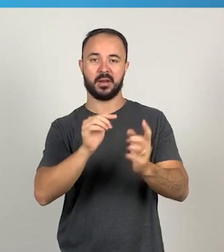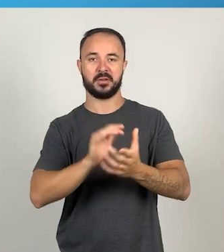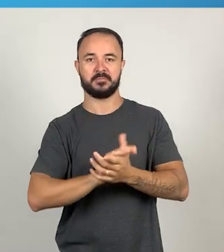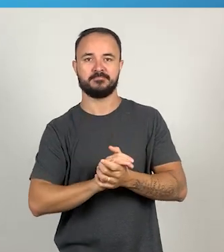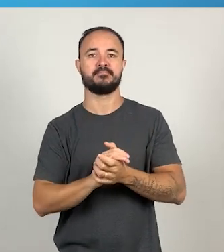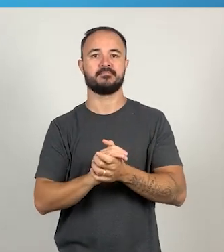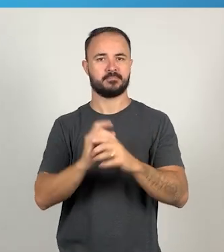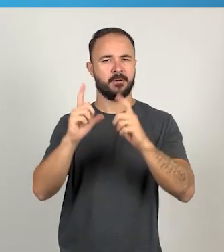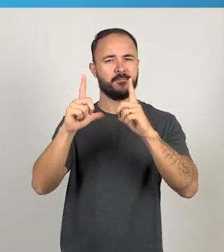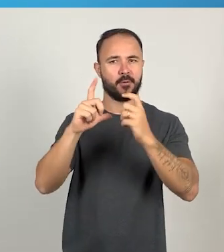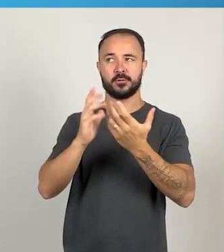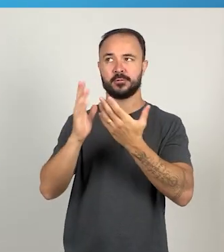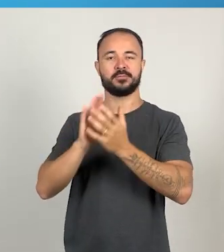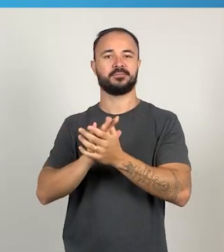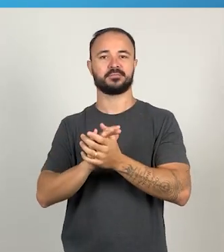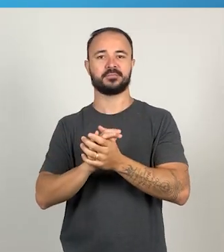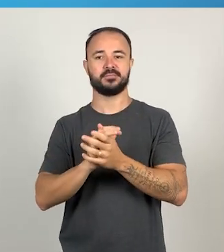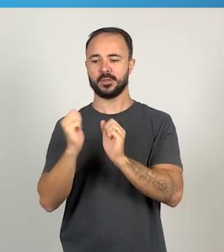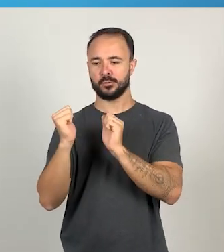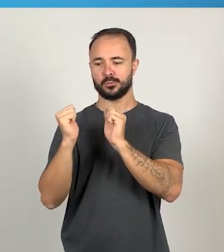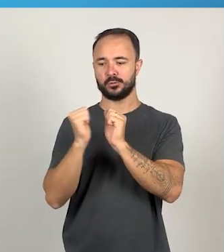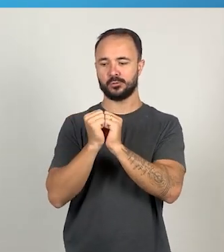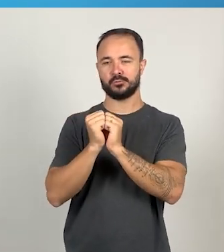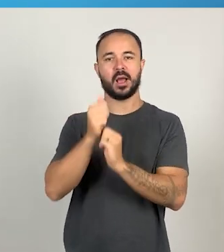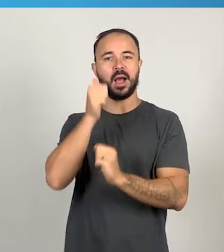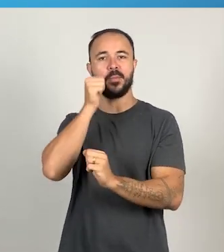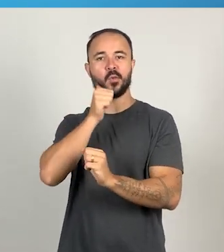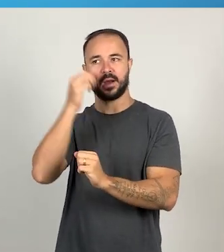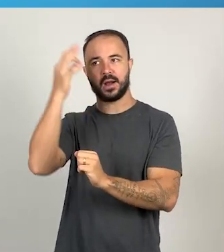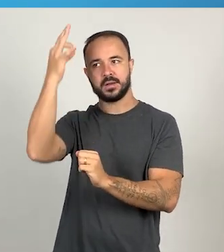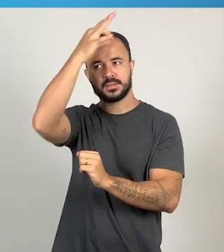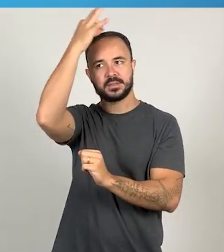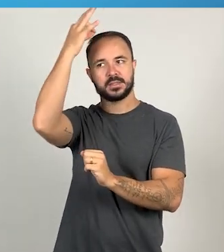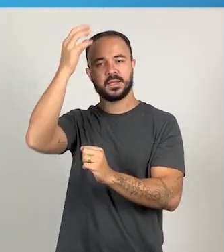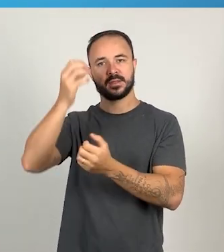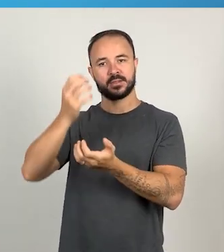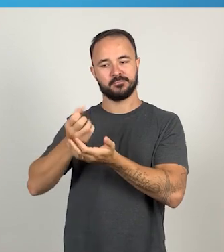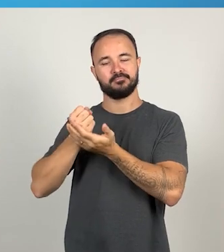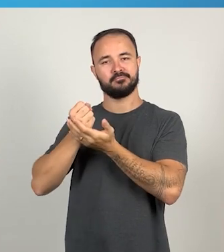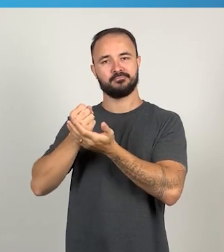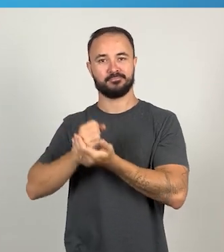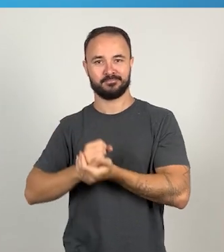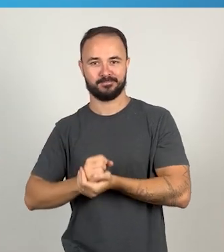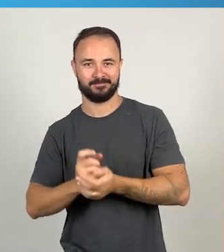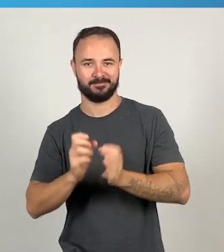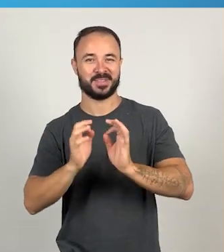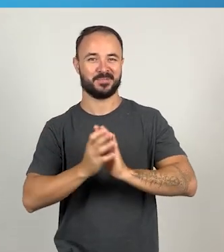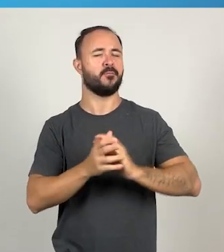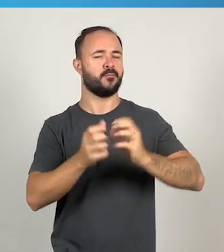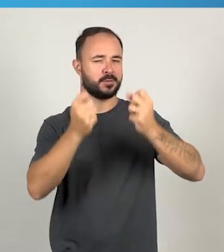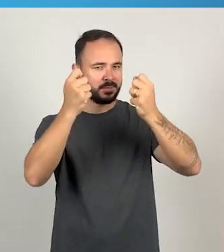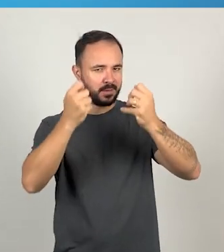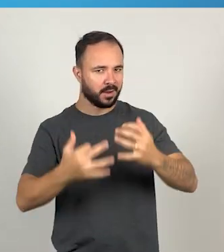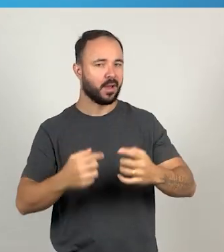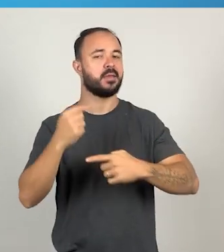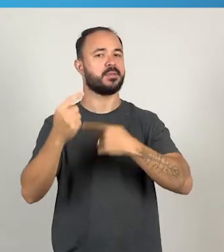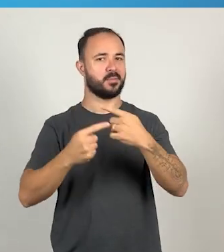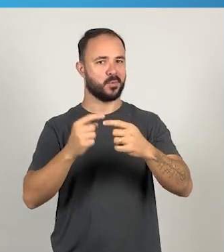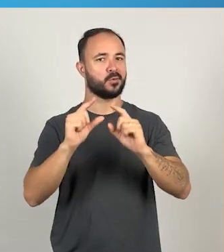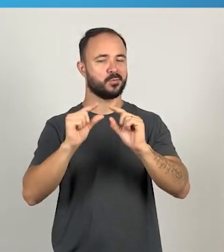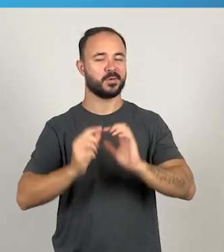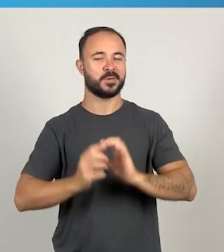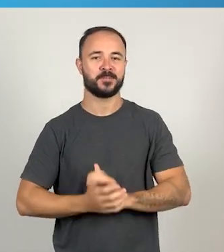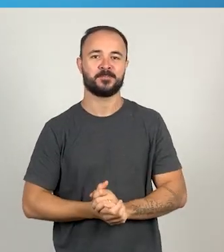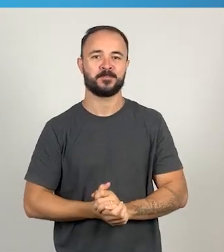imagem de uma santa nas mãos. E é sobre isso que a gente vai falar um pouquinho também, daqui a pouquinho.